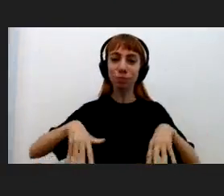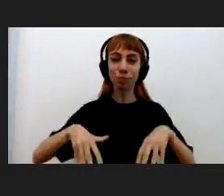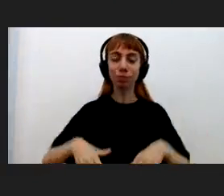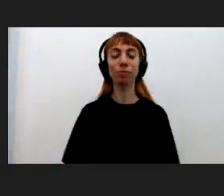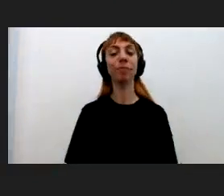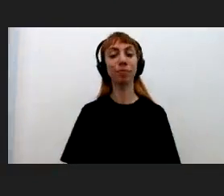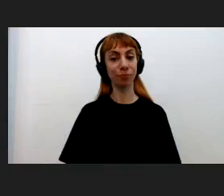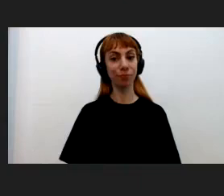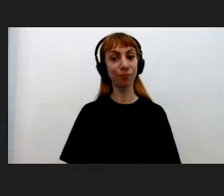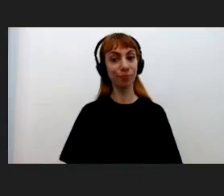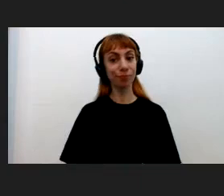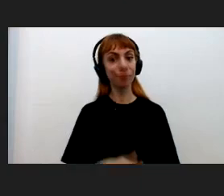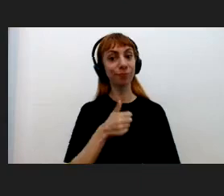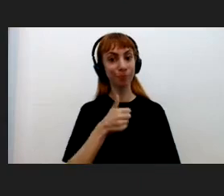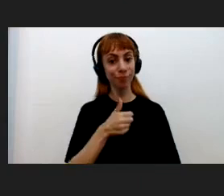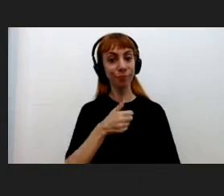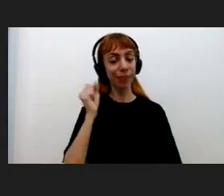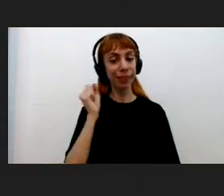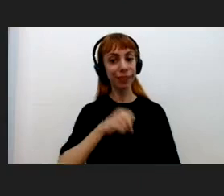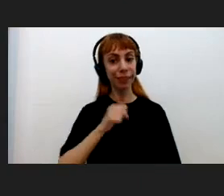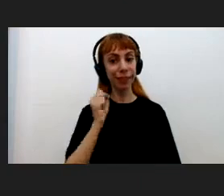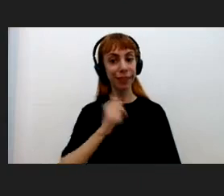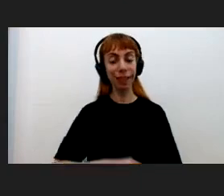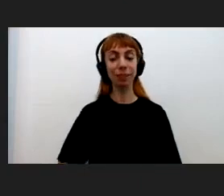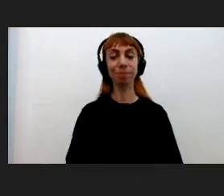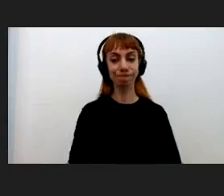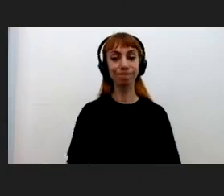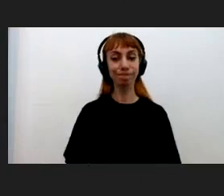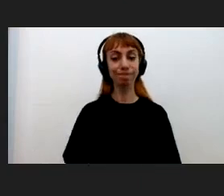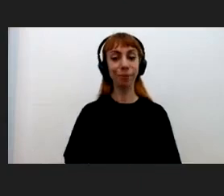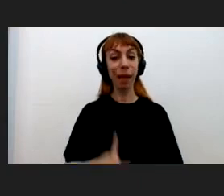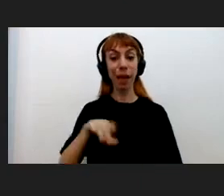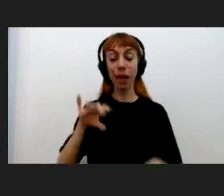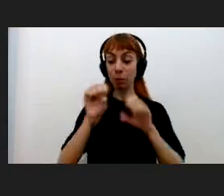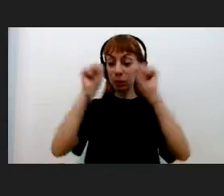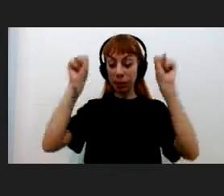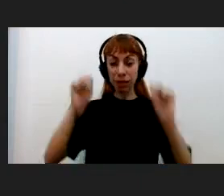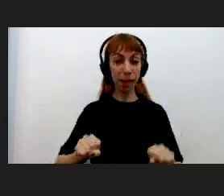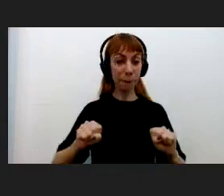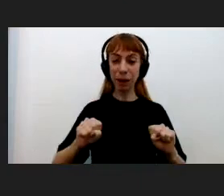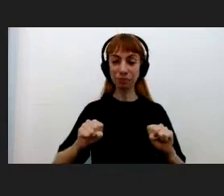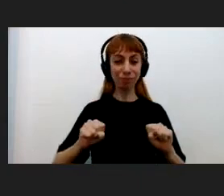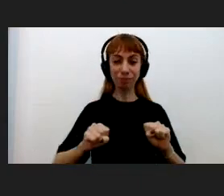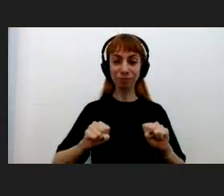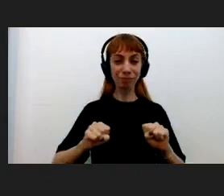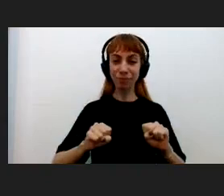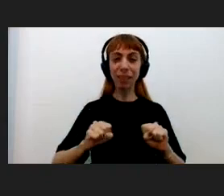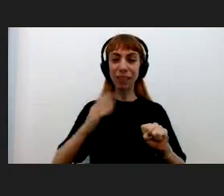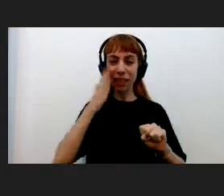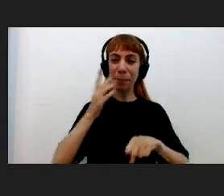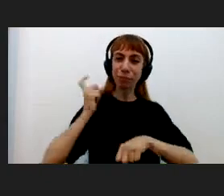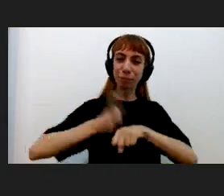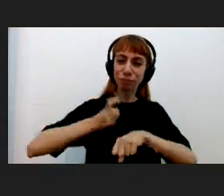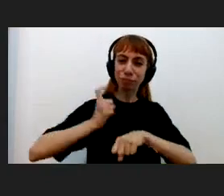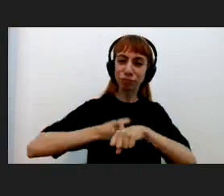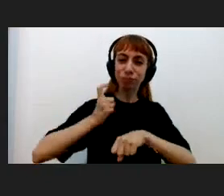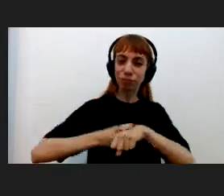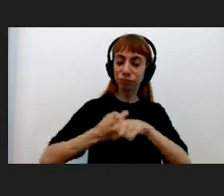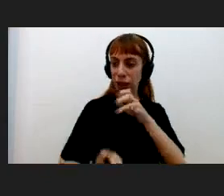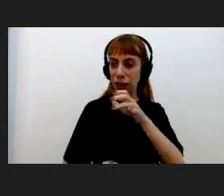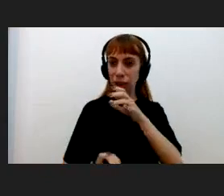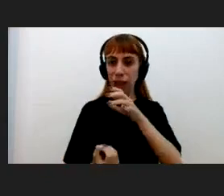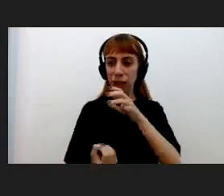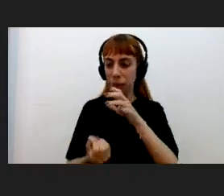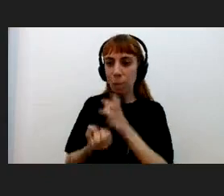é um pouco mais enrijecida, ela produz mesmo esses corpos brutos, né? E não